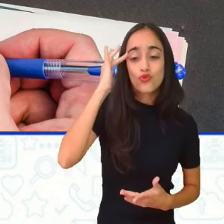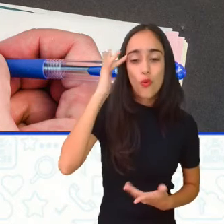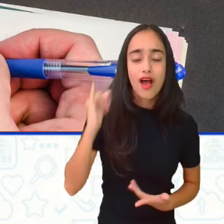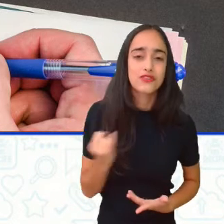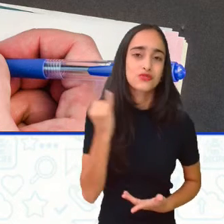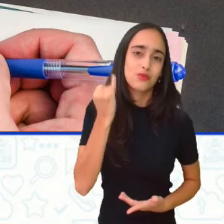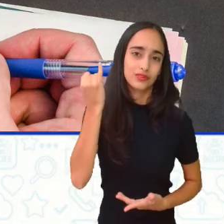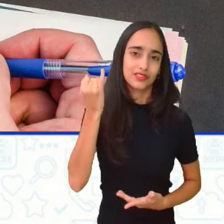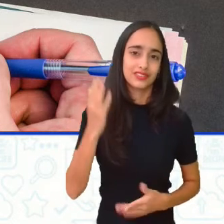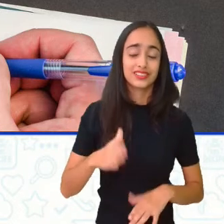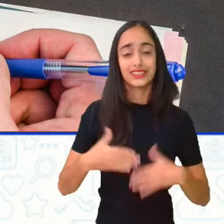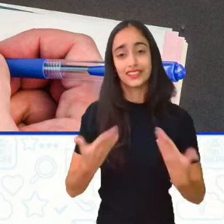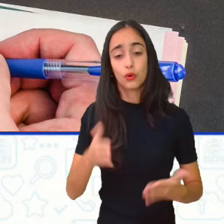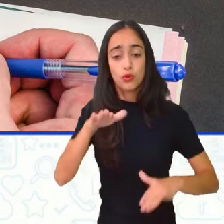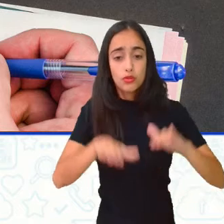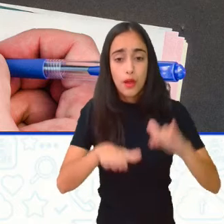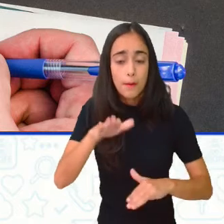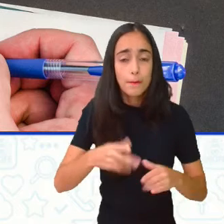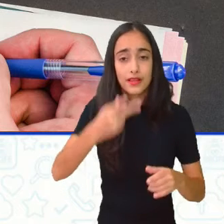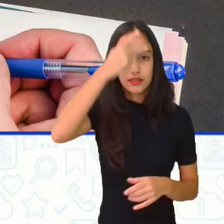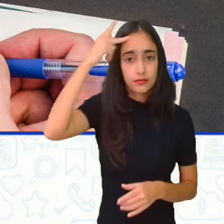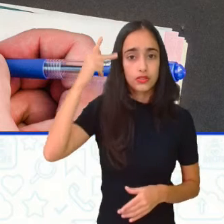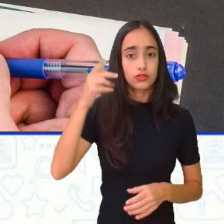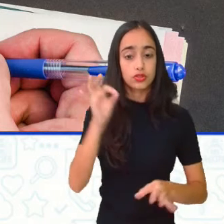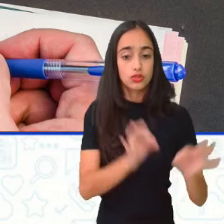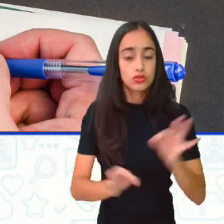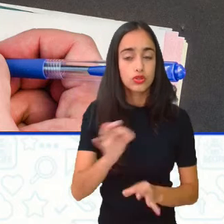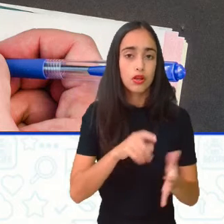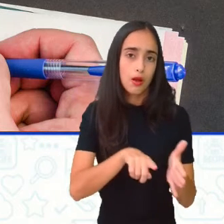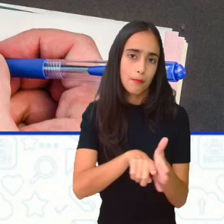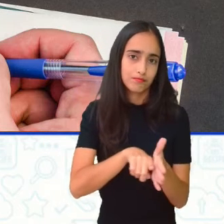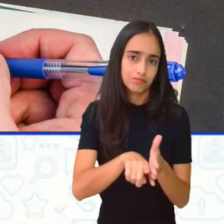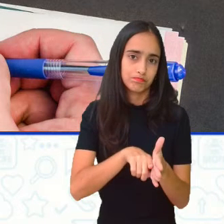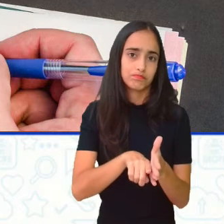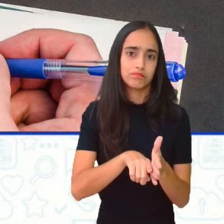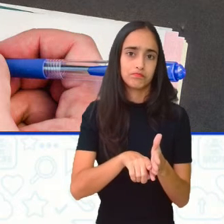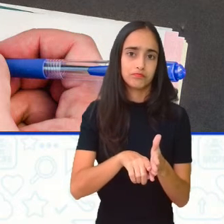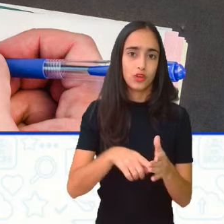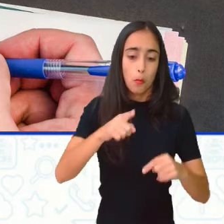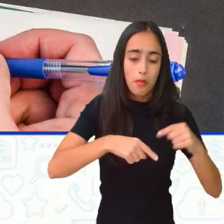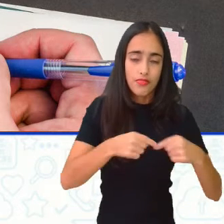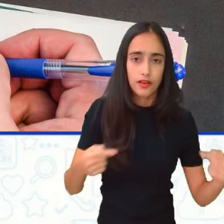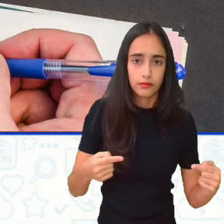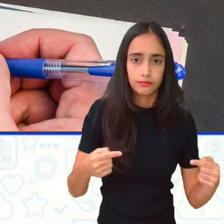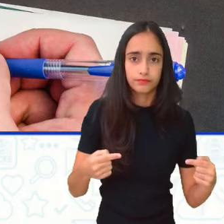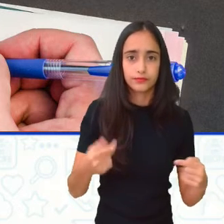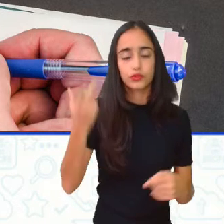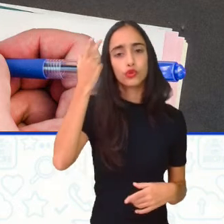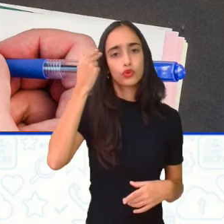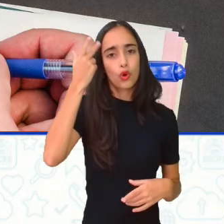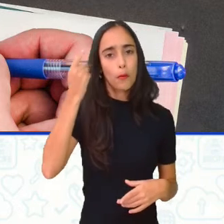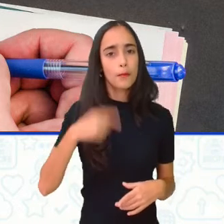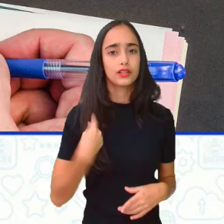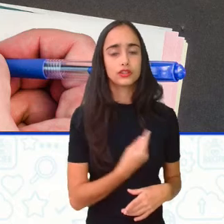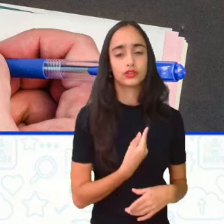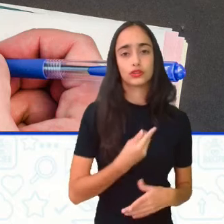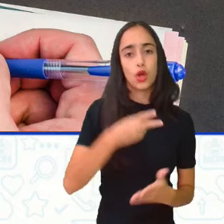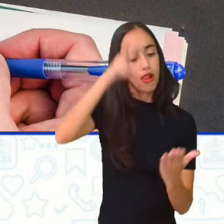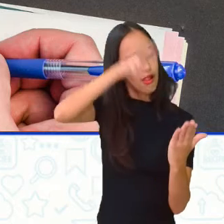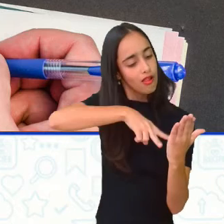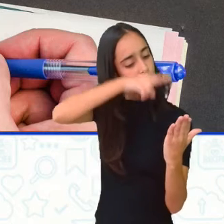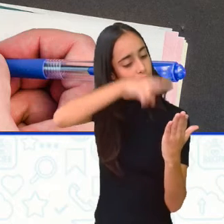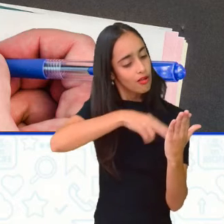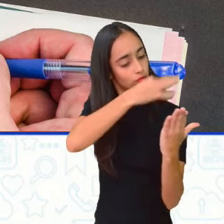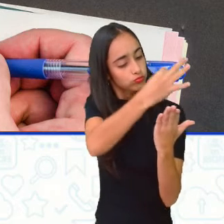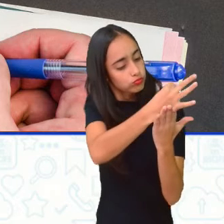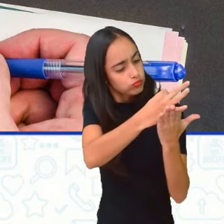que está organizando aquele material, tá? Normalmente, quando lemos um texto, saímos marcando as partes mais importantes ou aquelas às